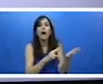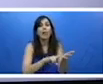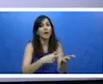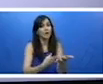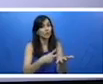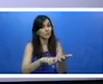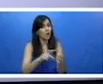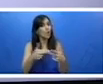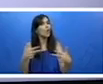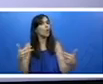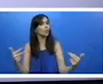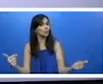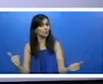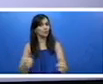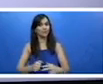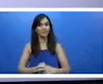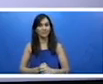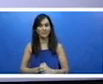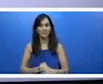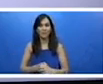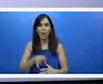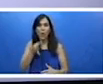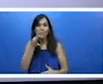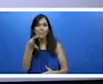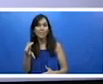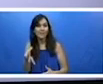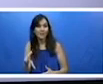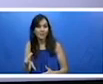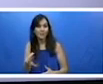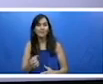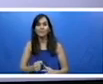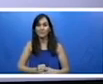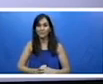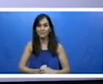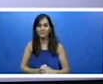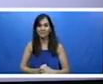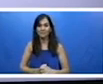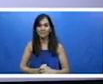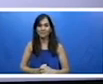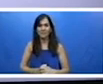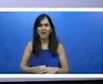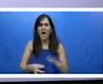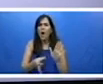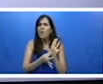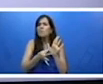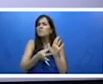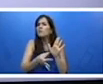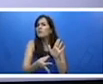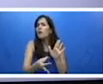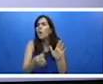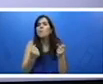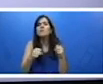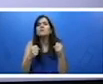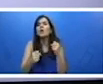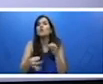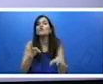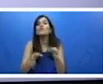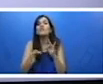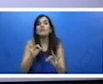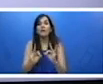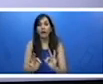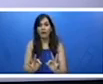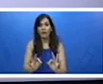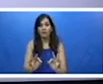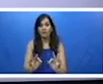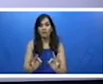Entre outros itens. Opinião. Deve ser justificada com argumentos consistentes,